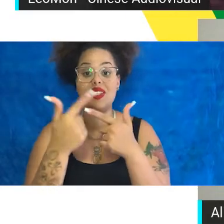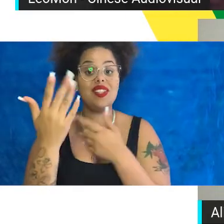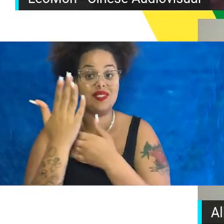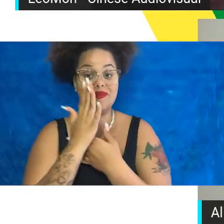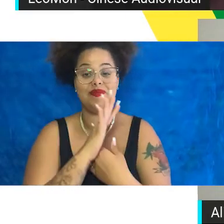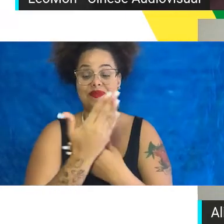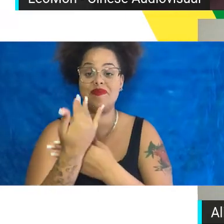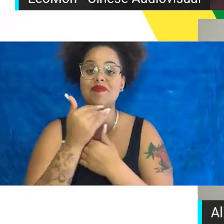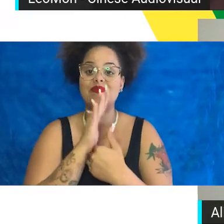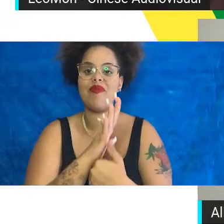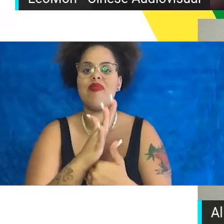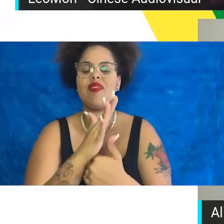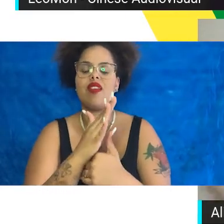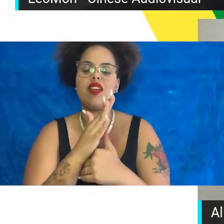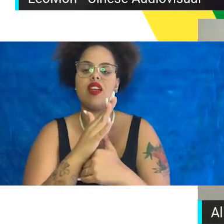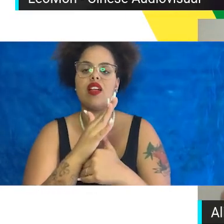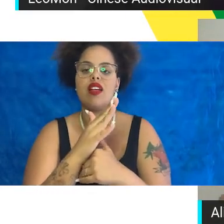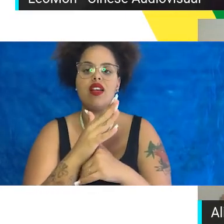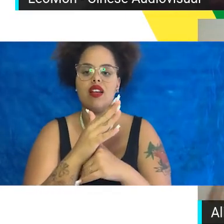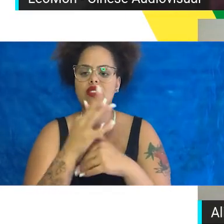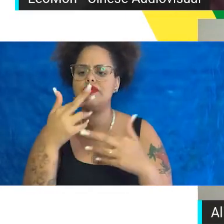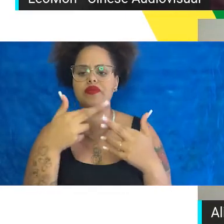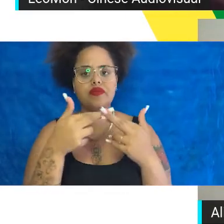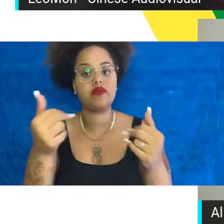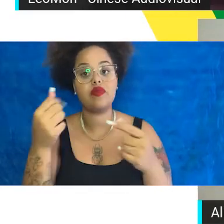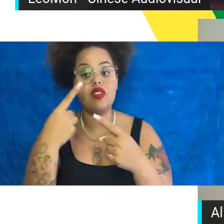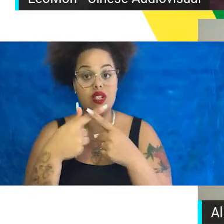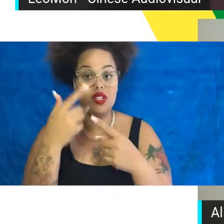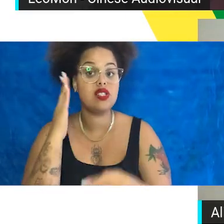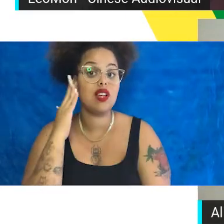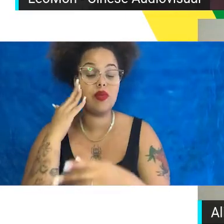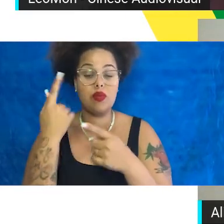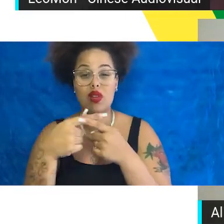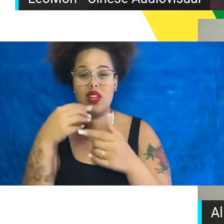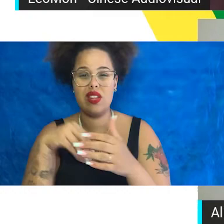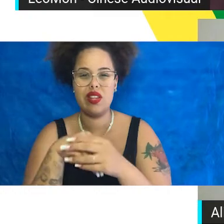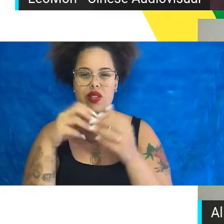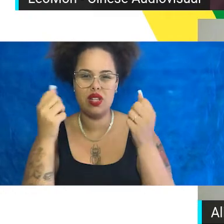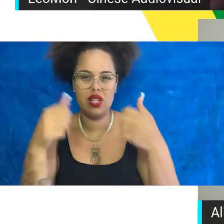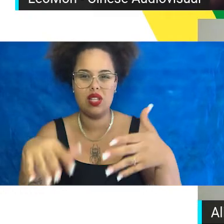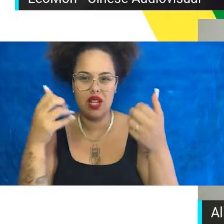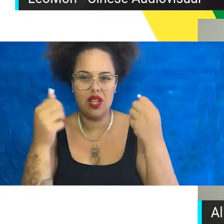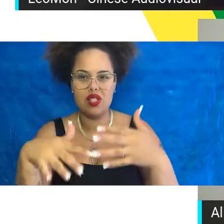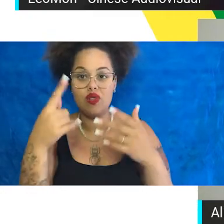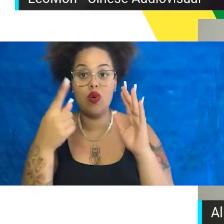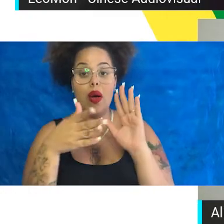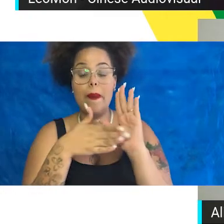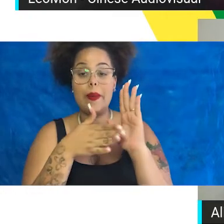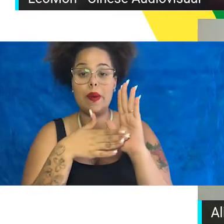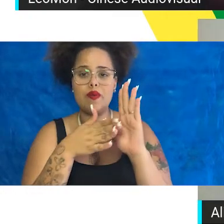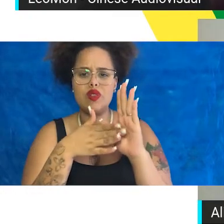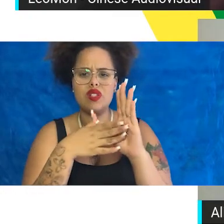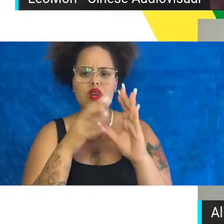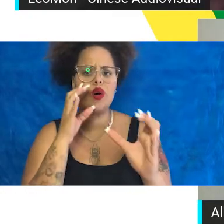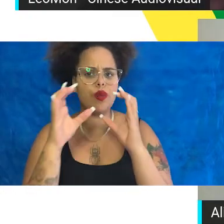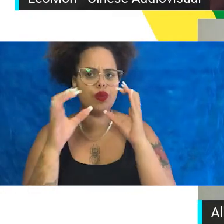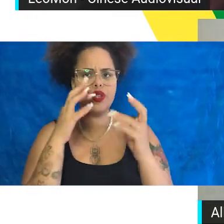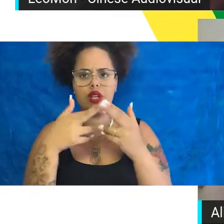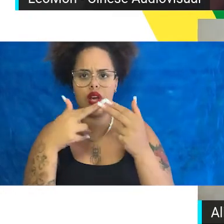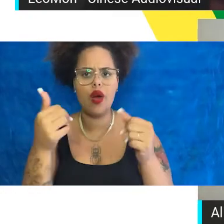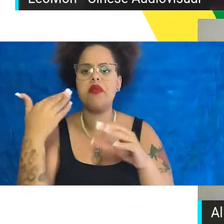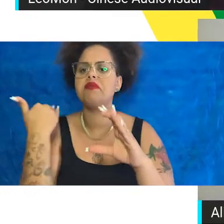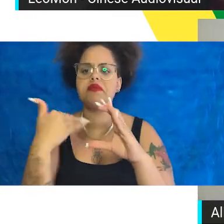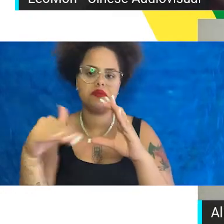apoiar. Nem que seja algo assim, sabe? Mas dentro de uma narrativa, dentro de uma proposta, comunique algo, mande